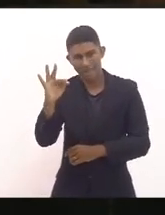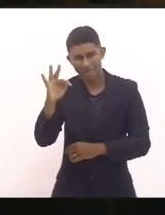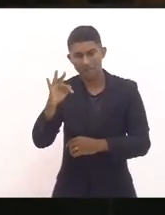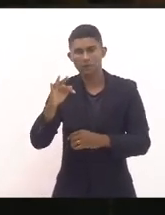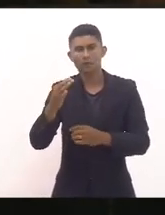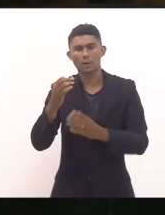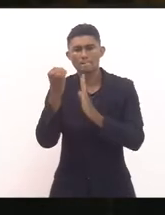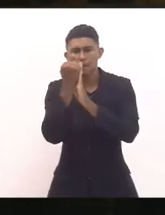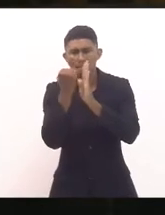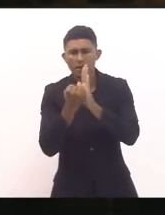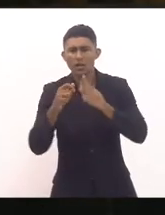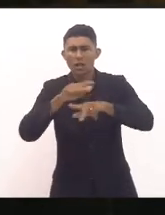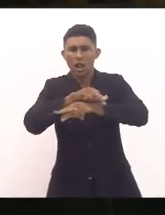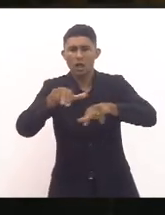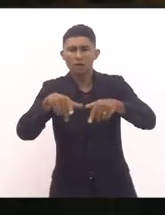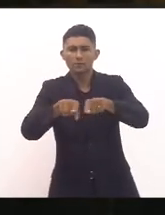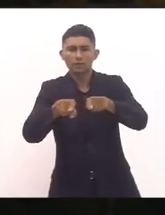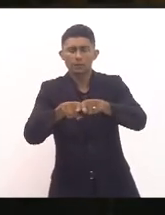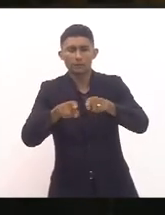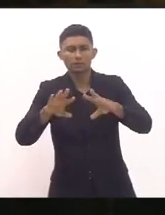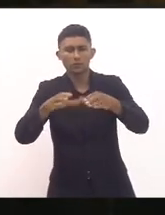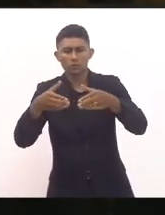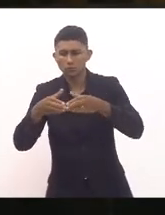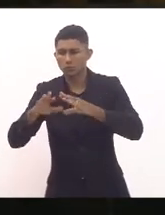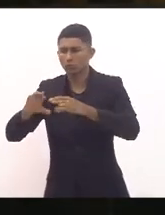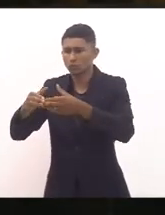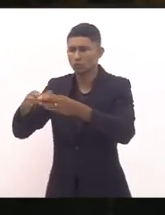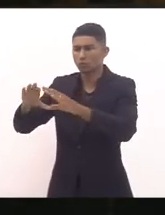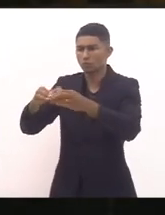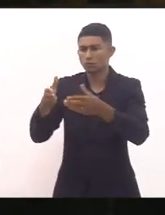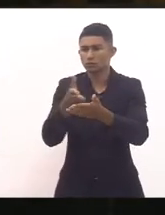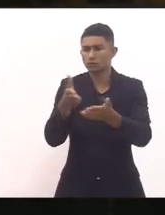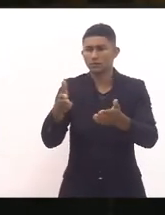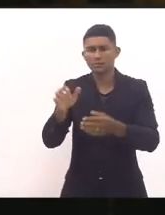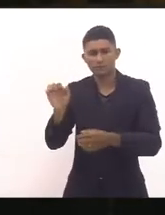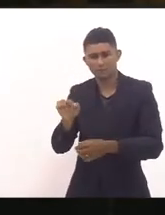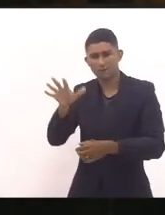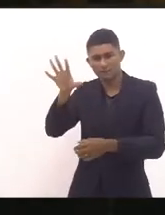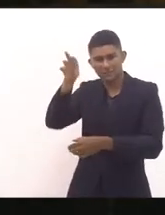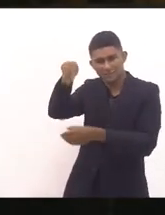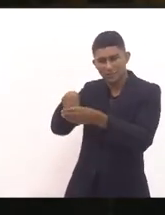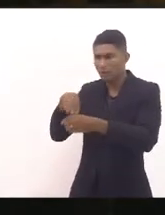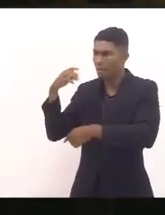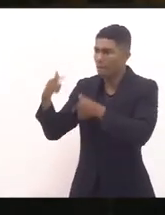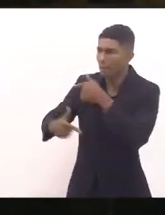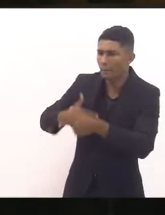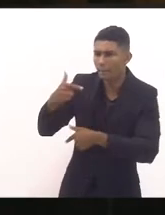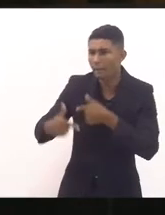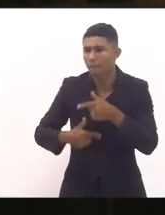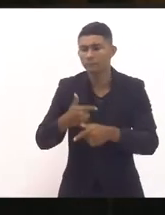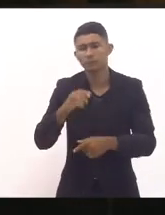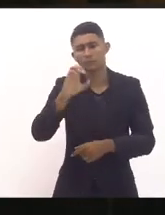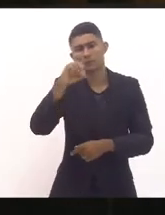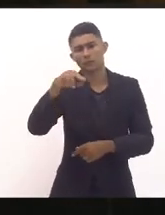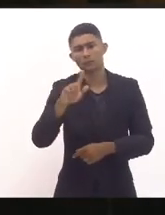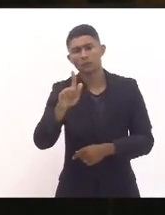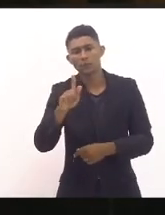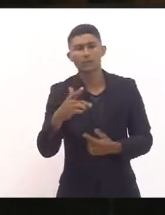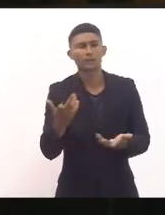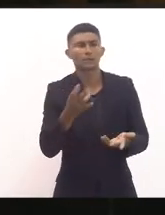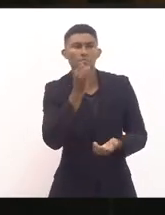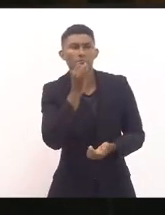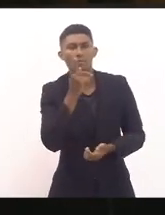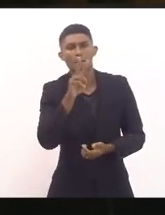organizações não governamentais que têm um trabalho sério dentro das favelas e periferias, ONGs como a ProMundo,